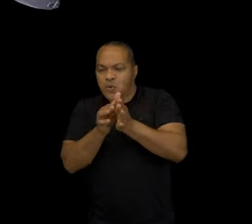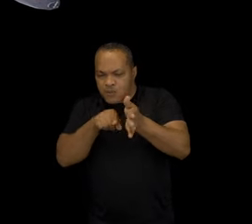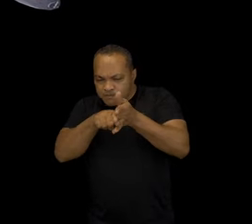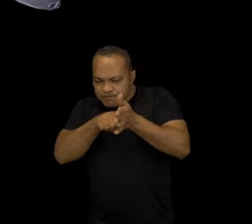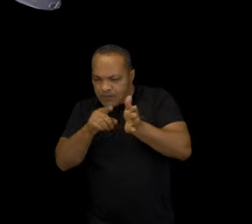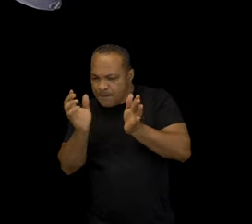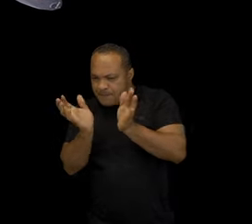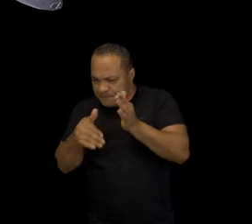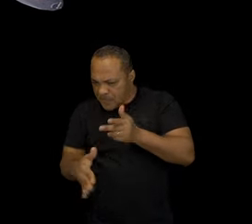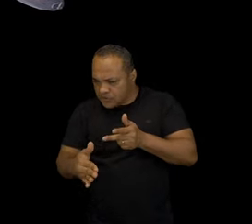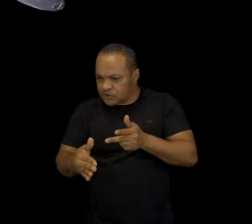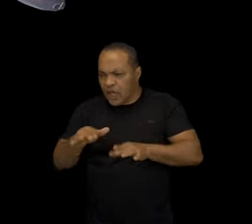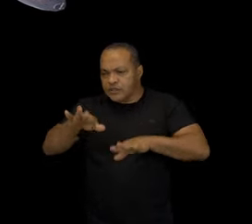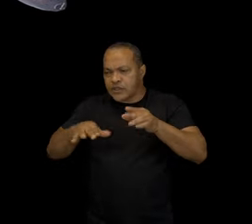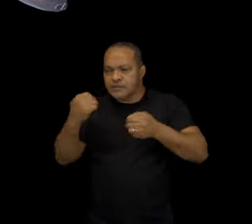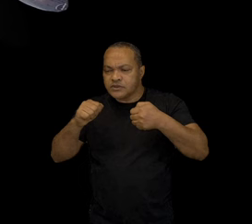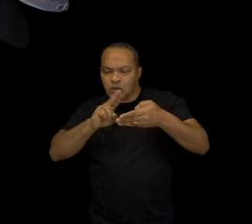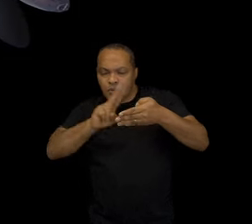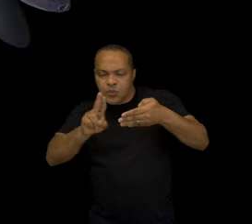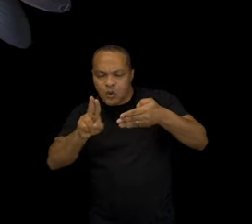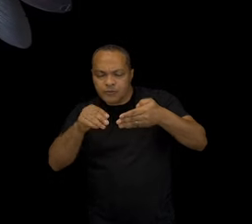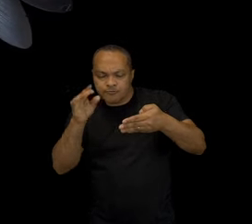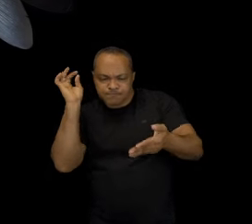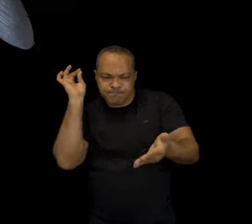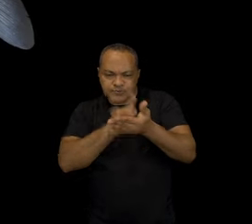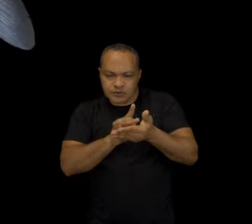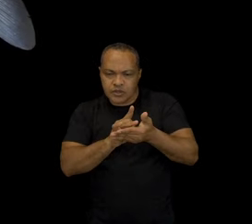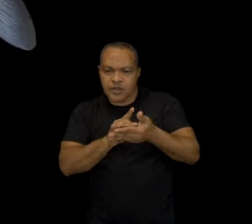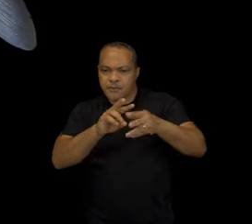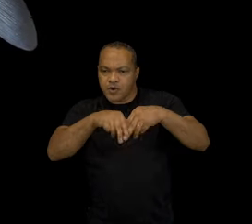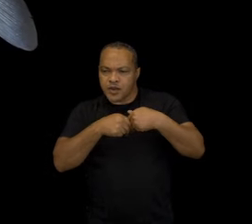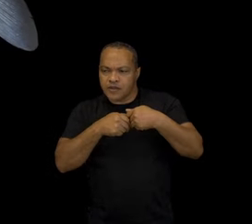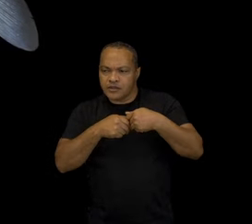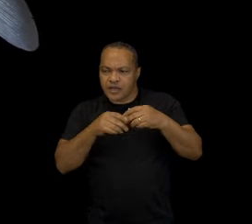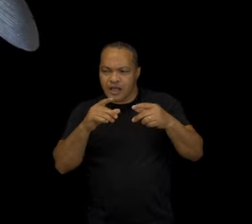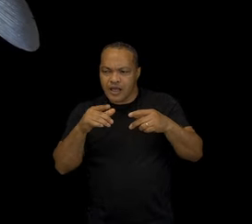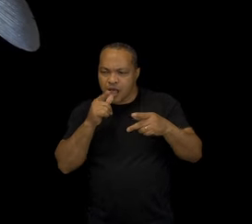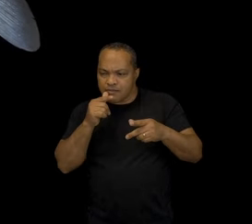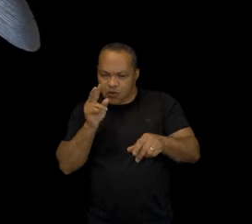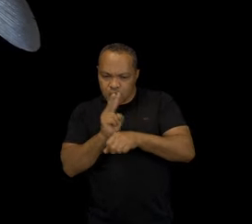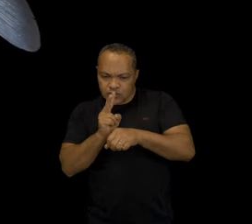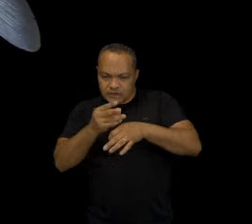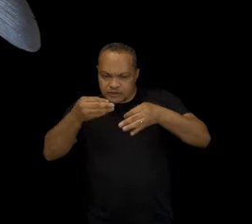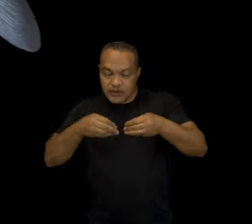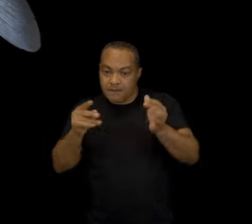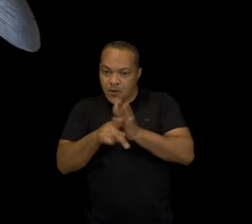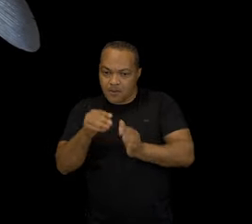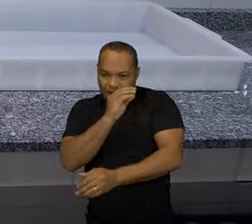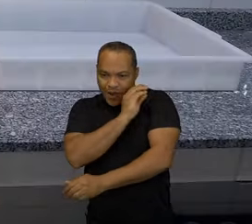das espécies, geralmente descrevem as espécies com base em animais preservados em